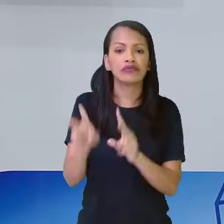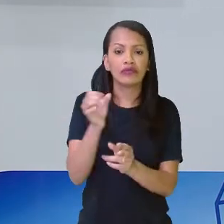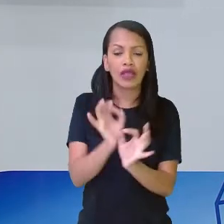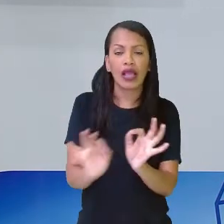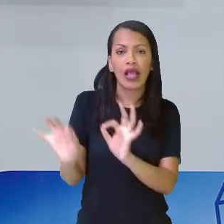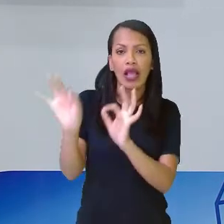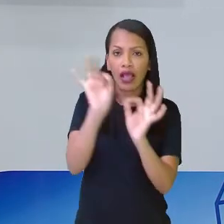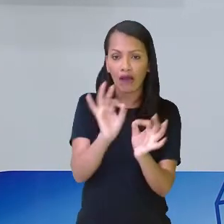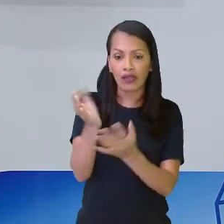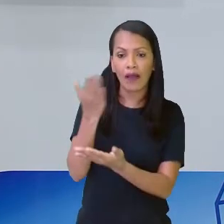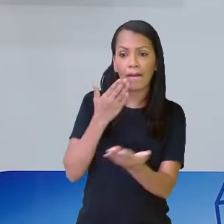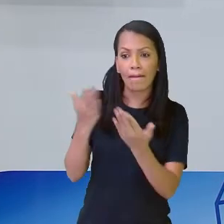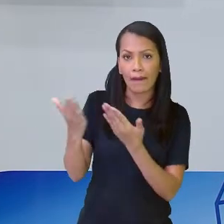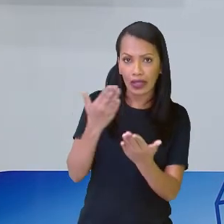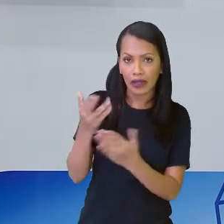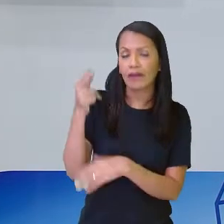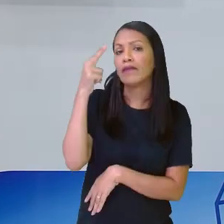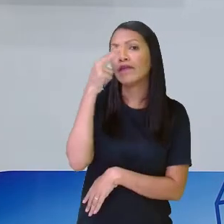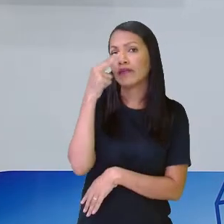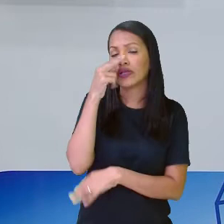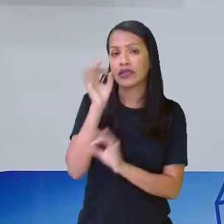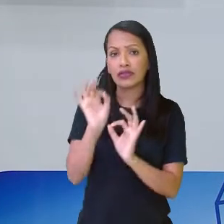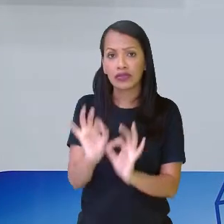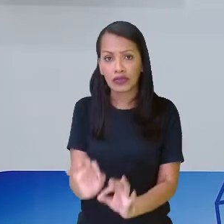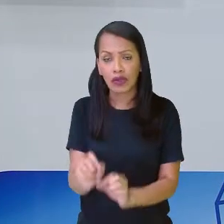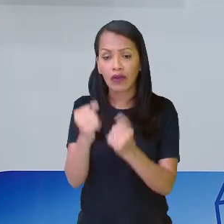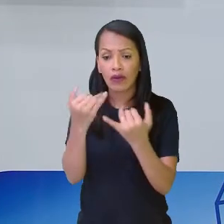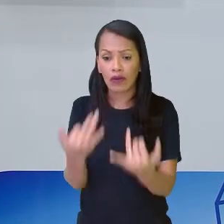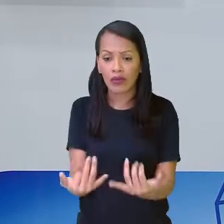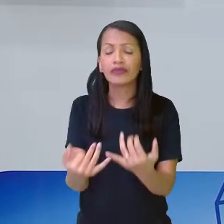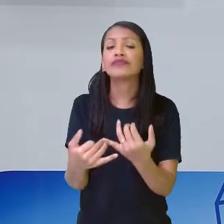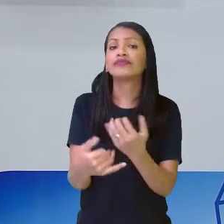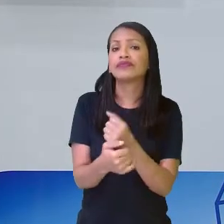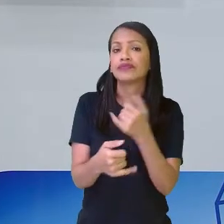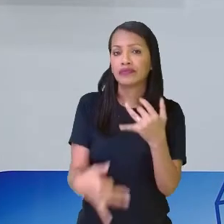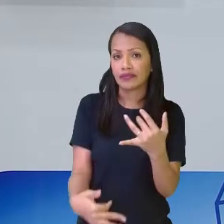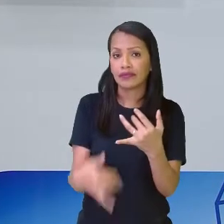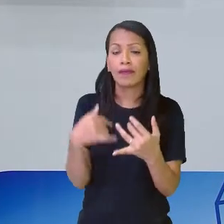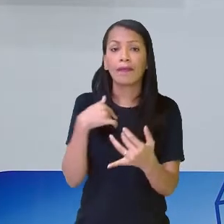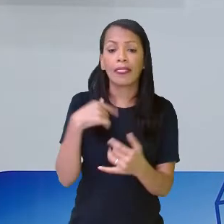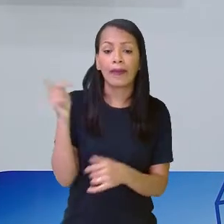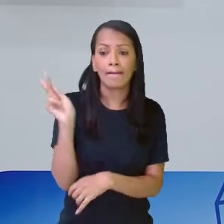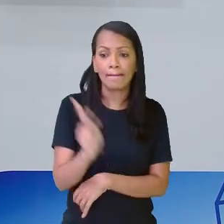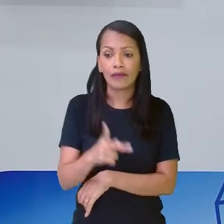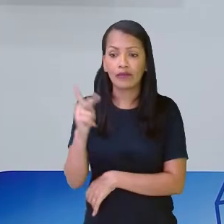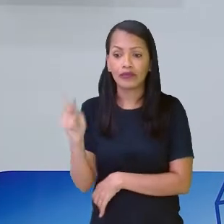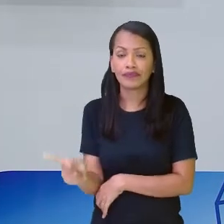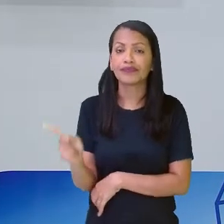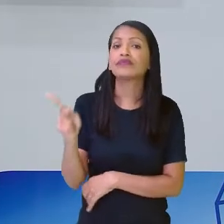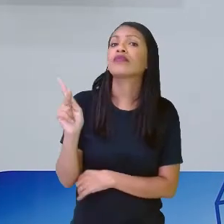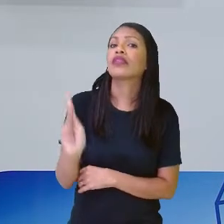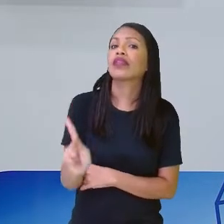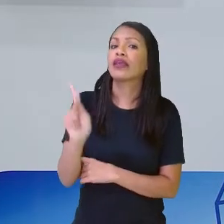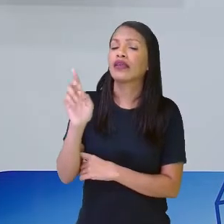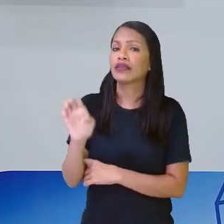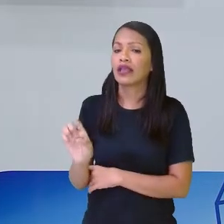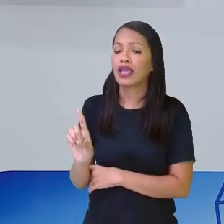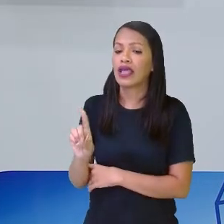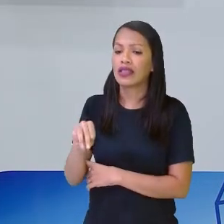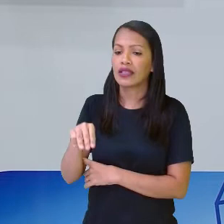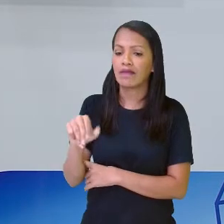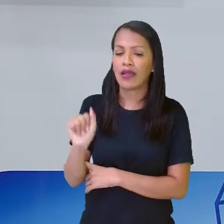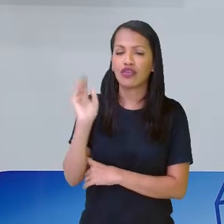com a gente ao mesmo tempo. É só falar lá pelo chat. Falando em chat, a professora Kedma já está aqui,